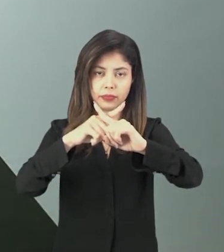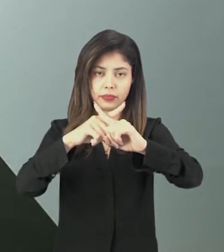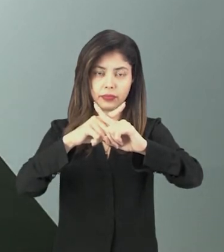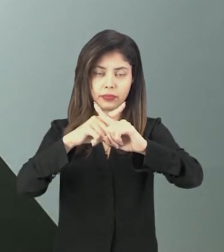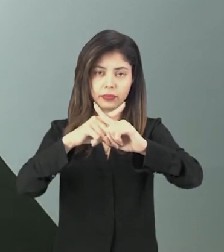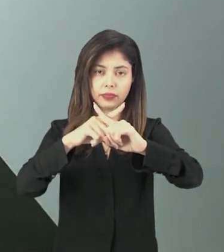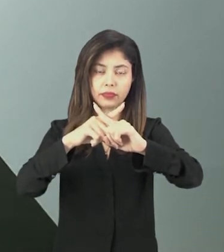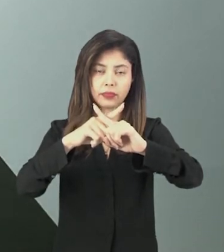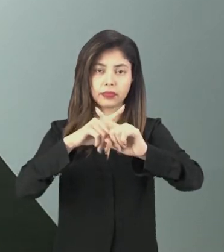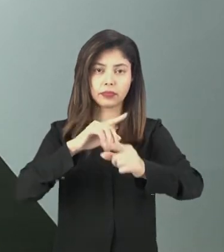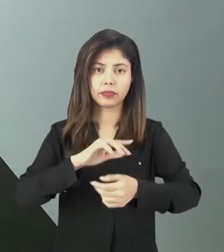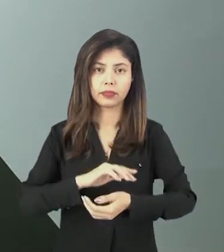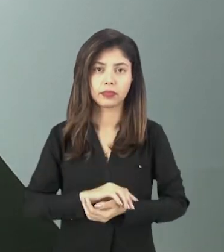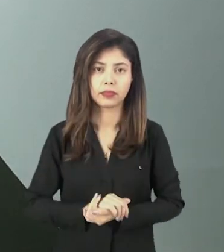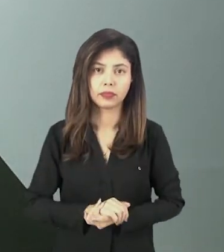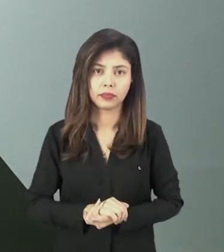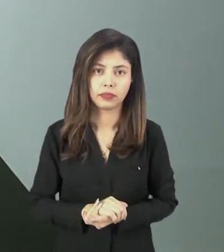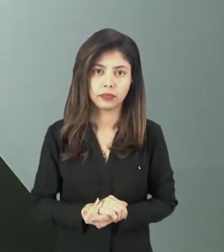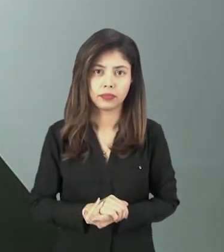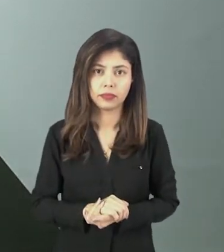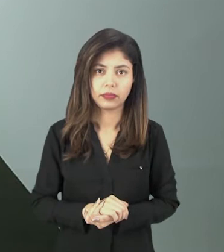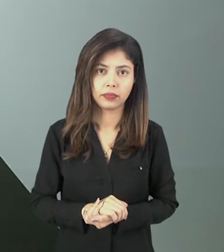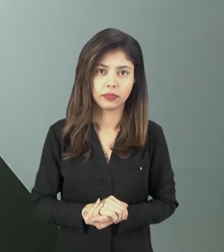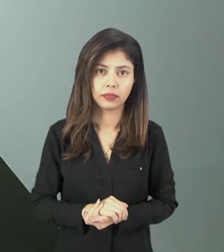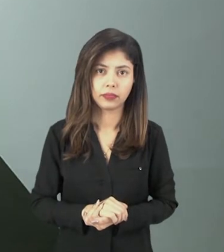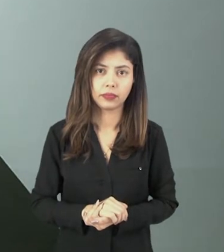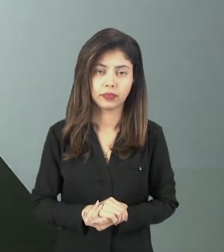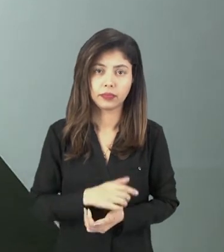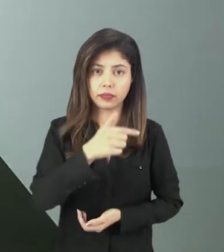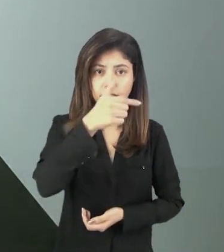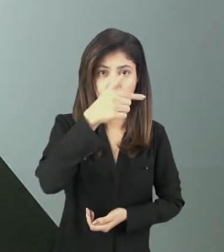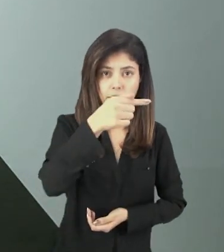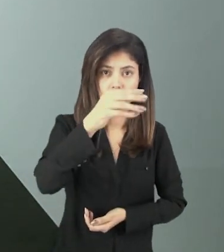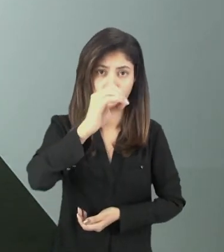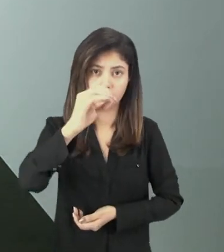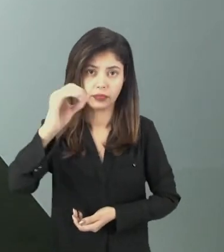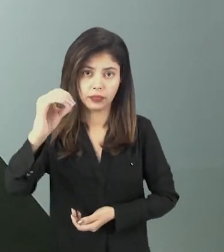de vezes vezes